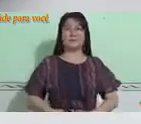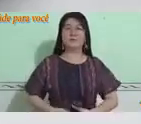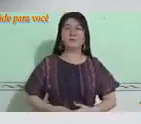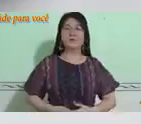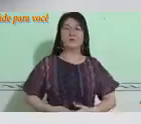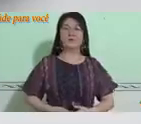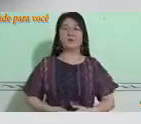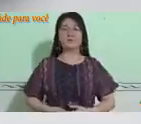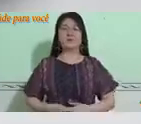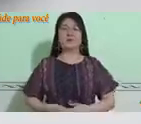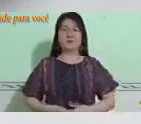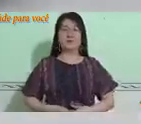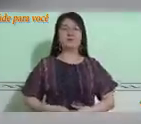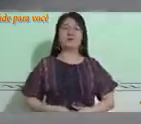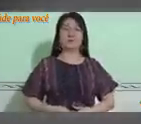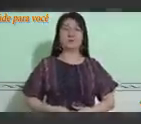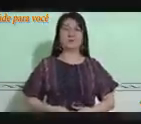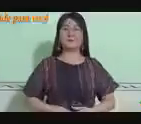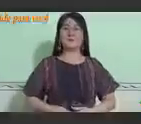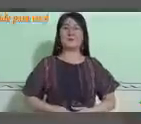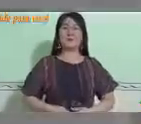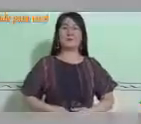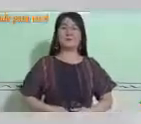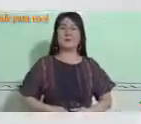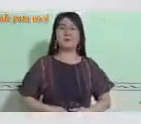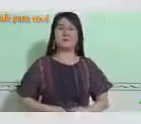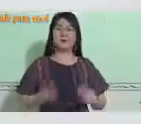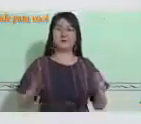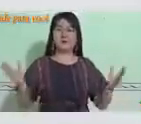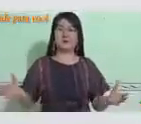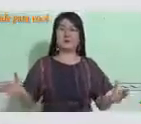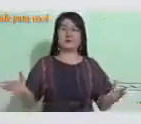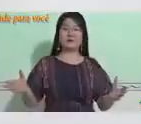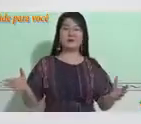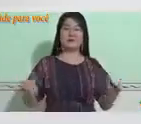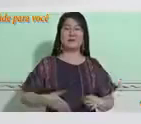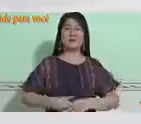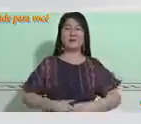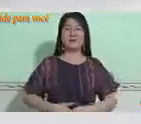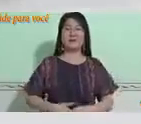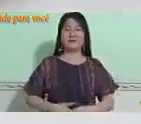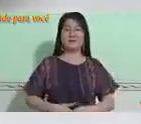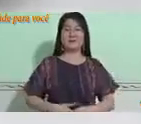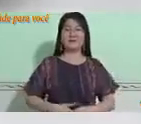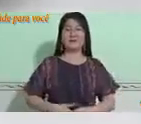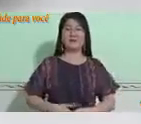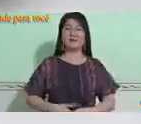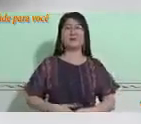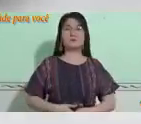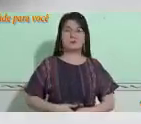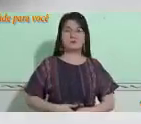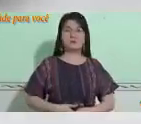normalmente acontecem quando esse parasita consegue atingir outras partes do corpo, podendo haver lesões no fígado ou